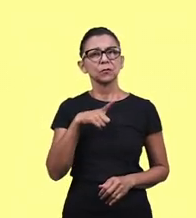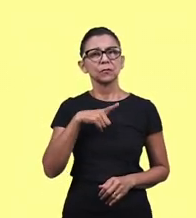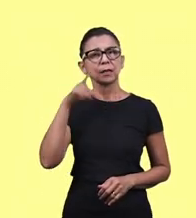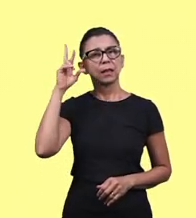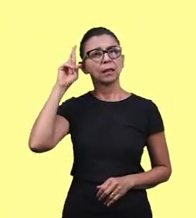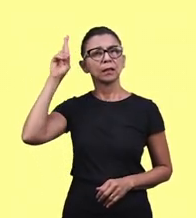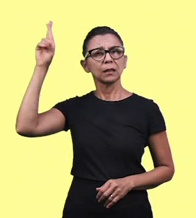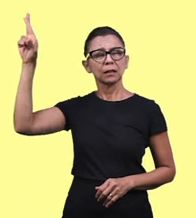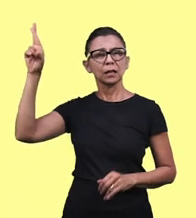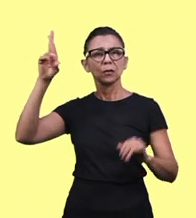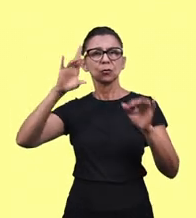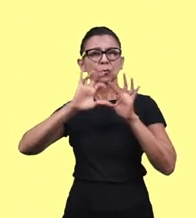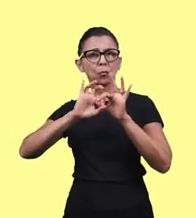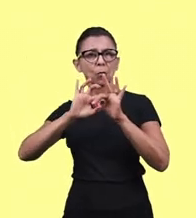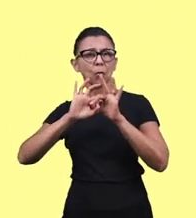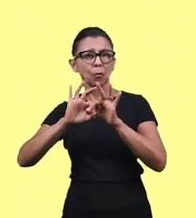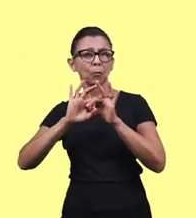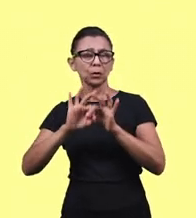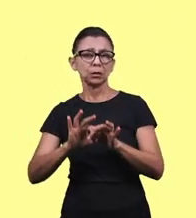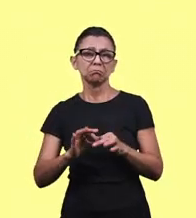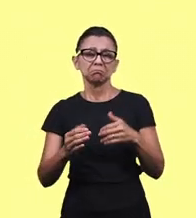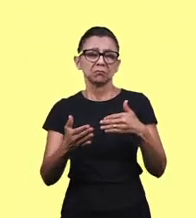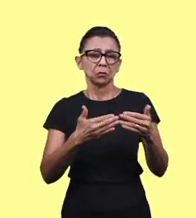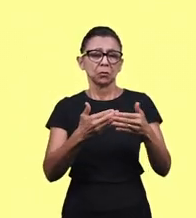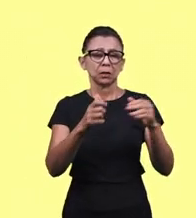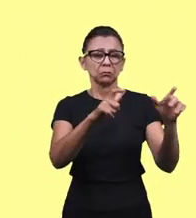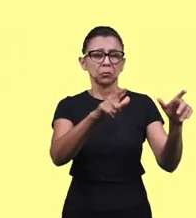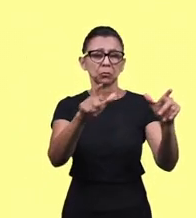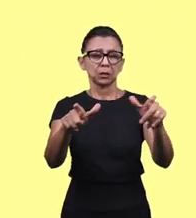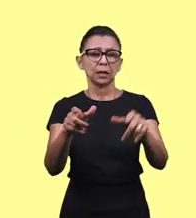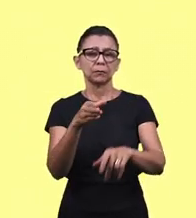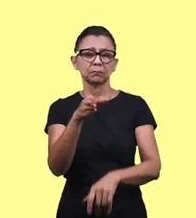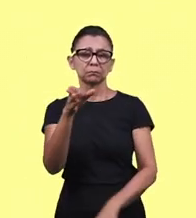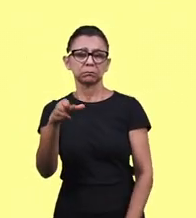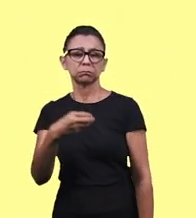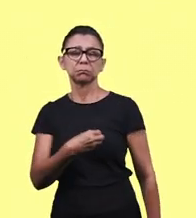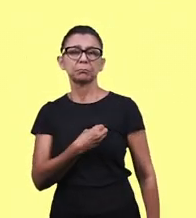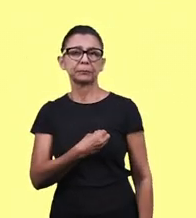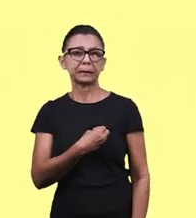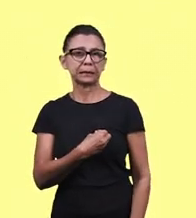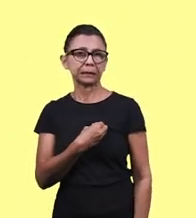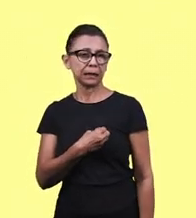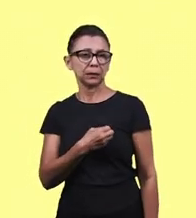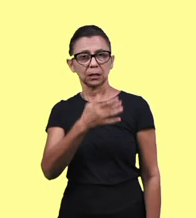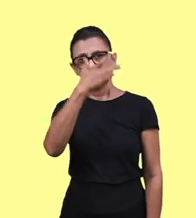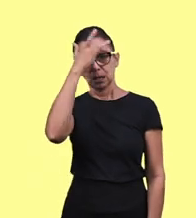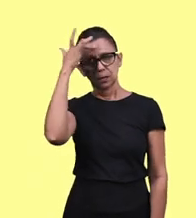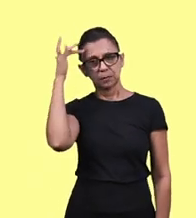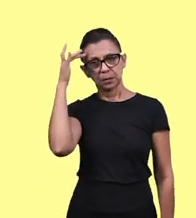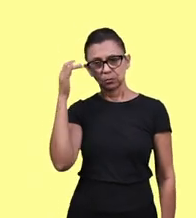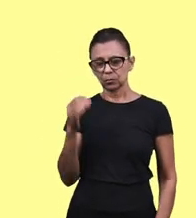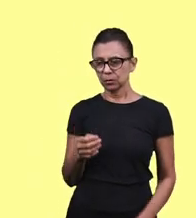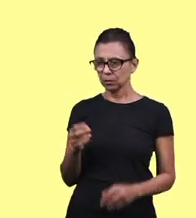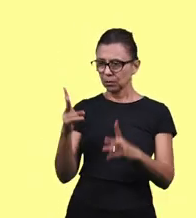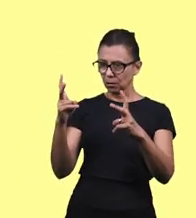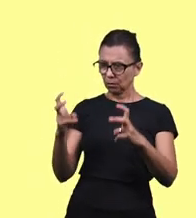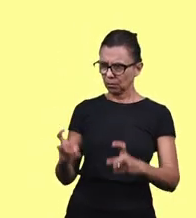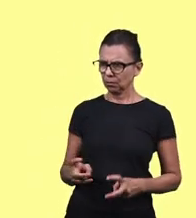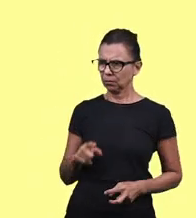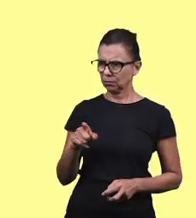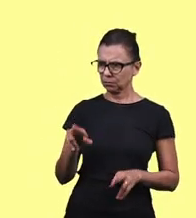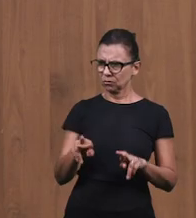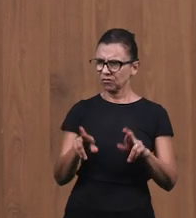nossa família, também quando vocês entrarem no mercado de trabalho. Todos percebem, sabiam? A nossa maneira de falar, como